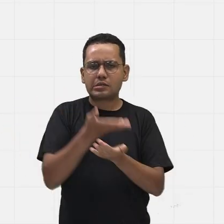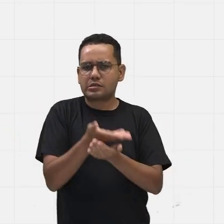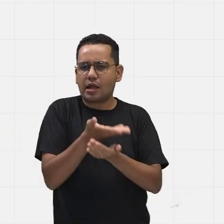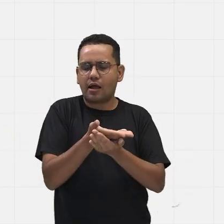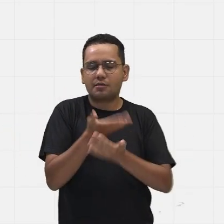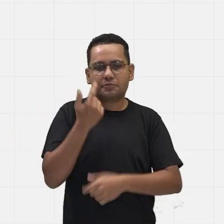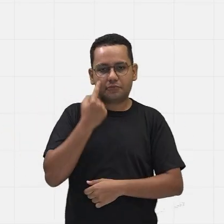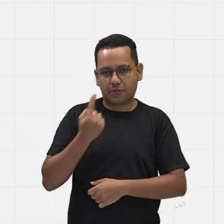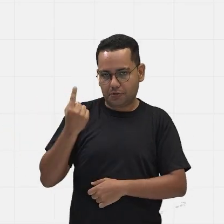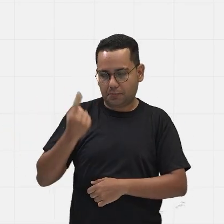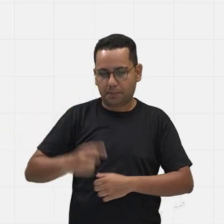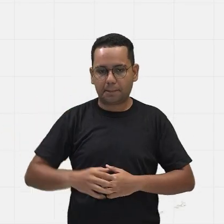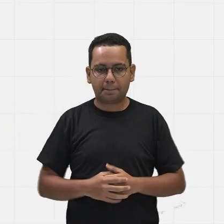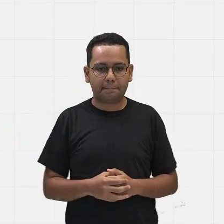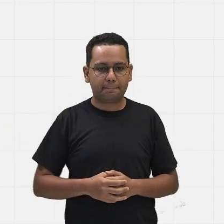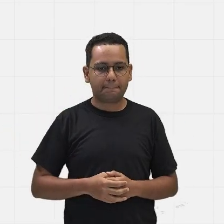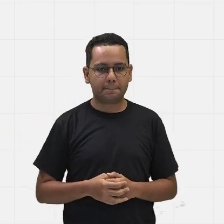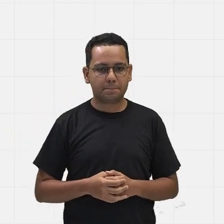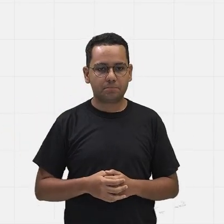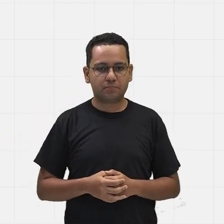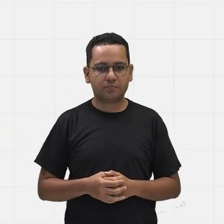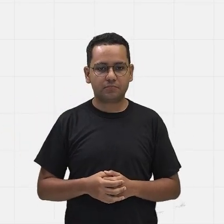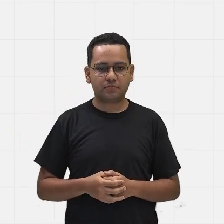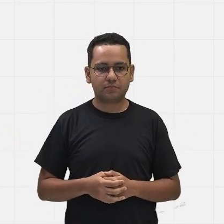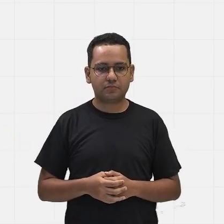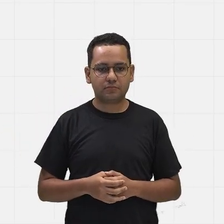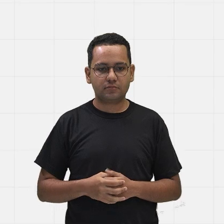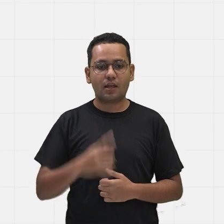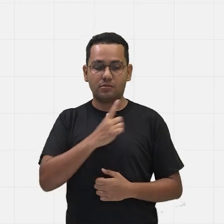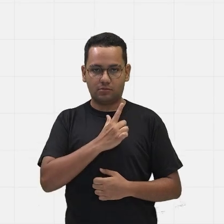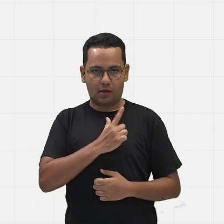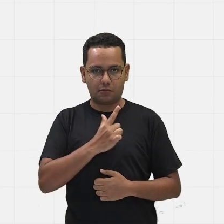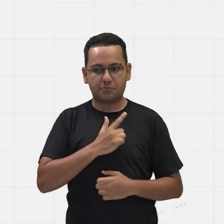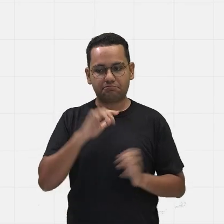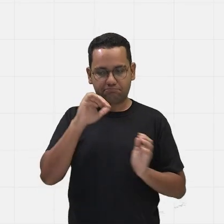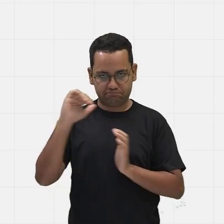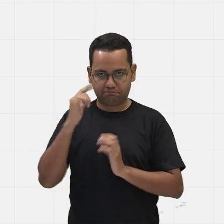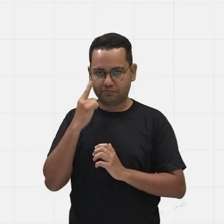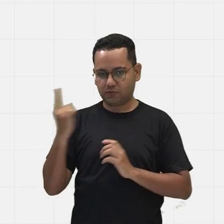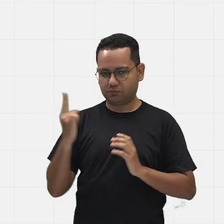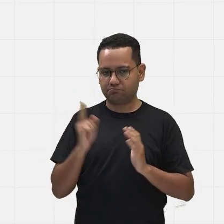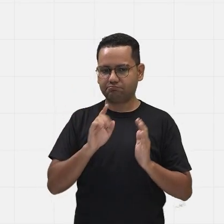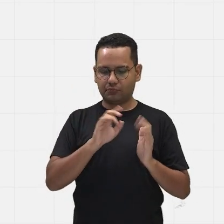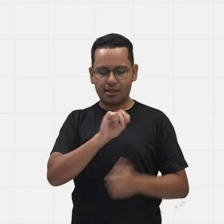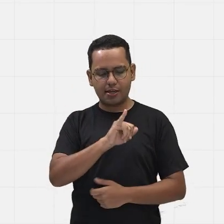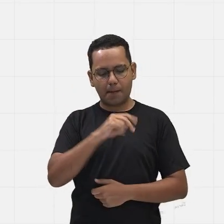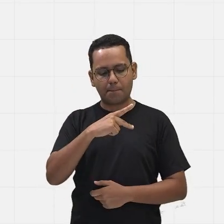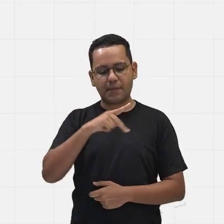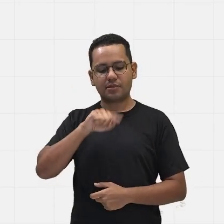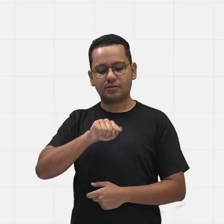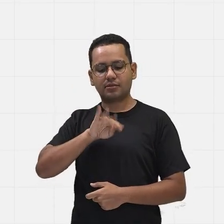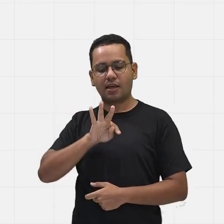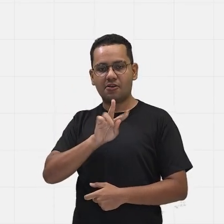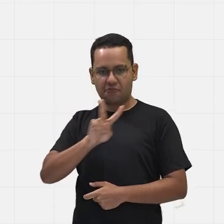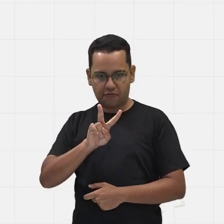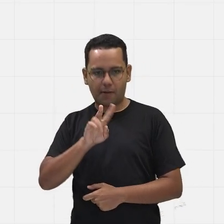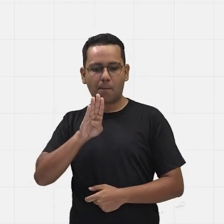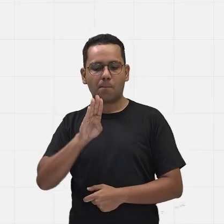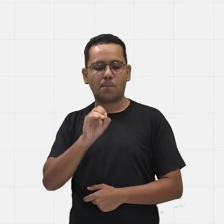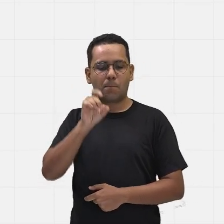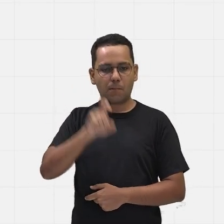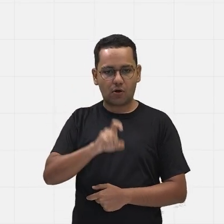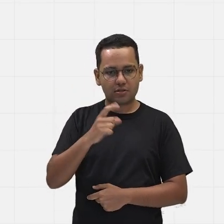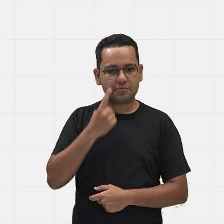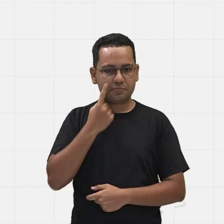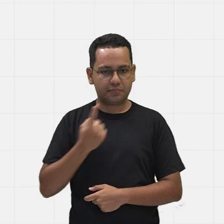vocês podem ver, temos ali o aparelho IPTV Box, né? Temos também o